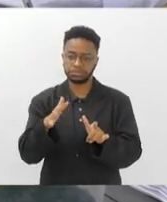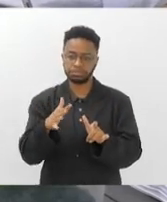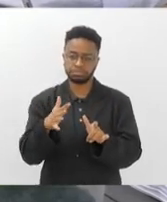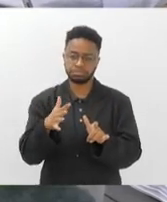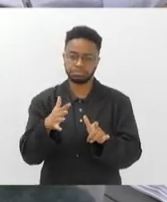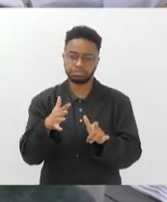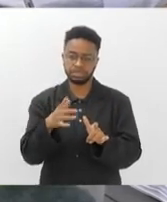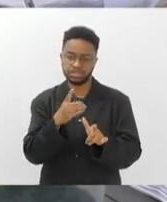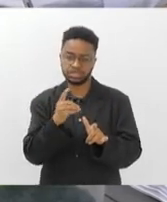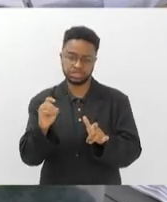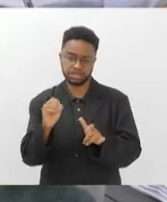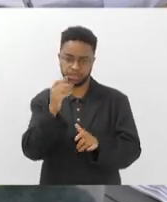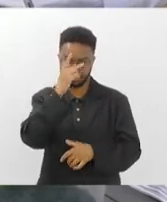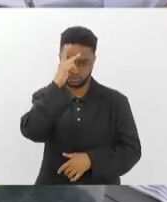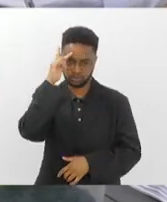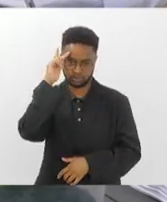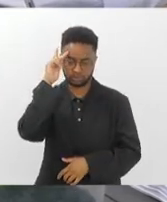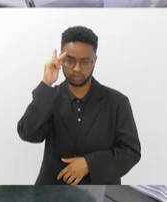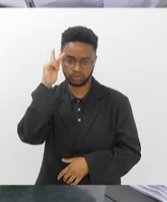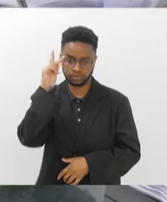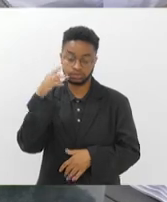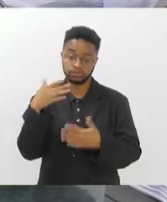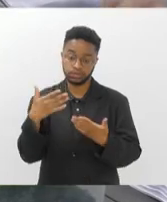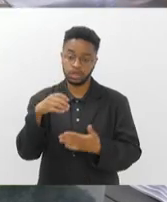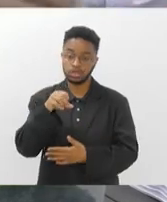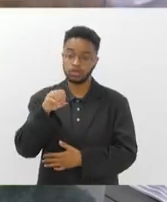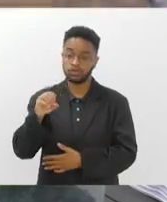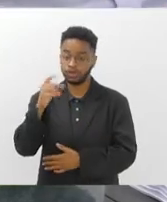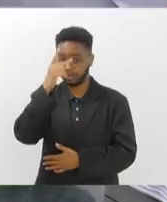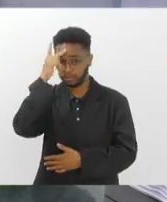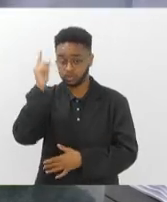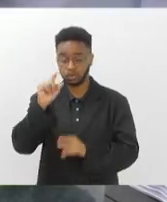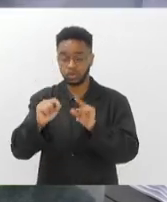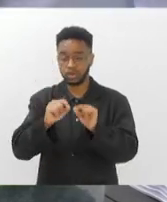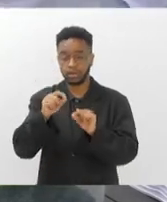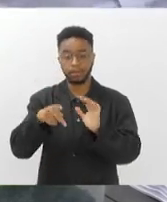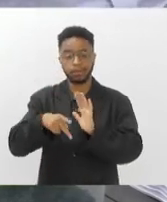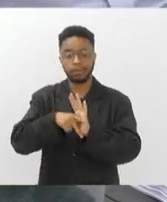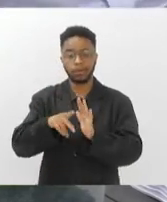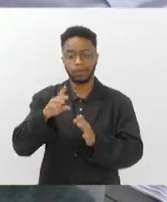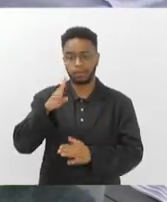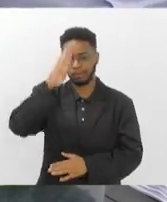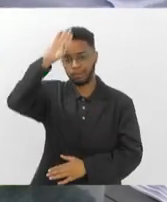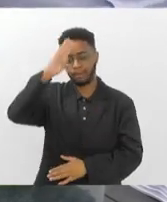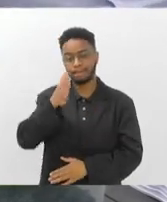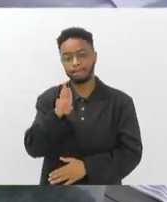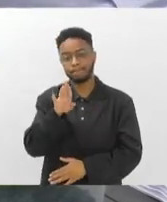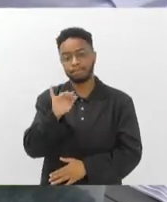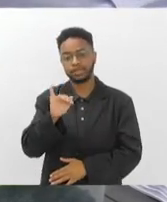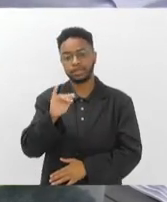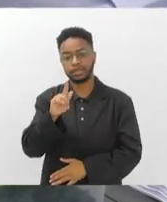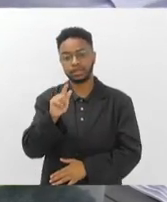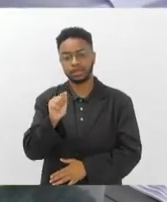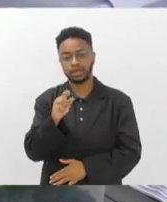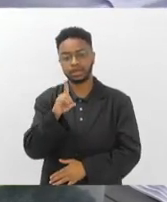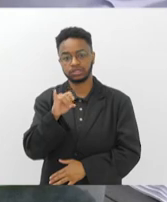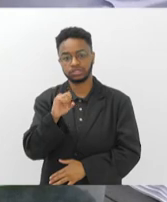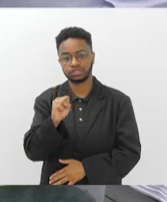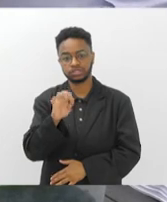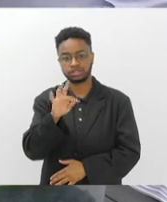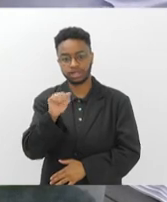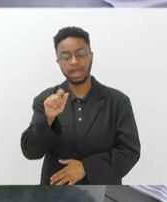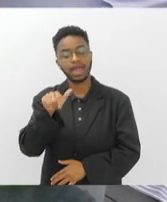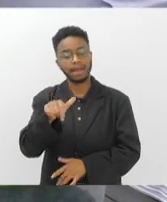umas cerca de 100 pessoas, 90 eram brigadistas. O que são esses brigadistas? Quem mais combate os